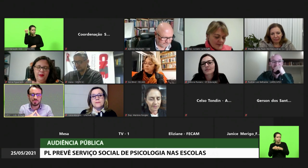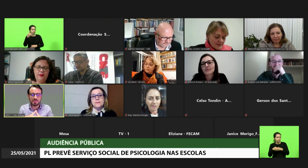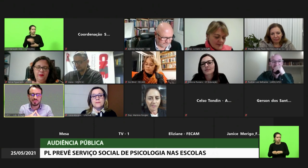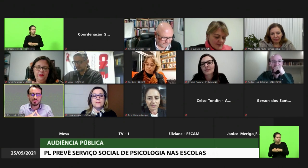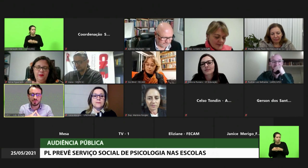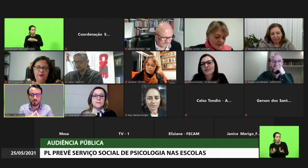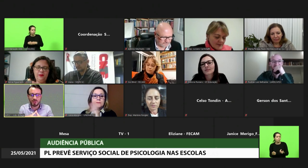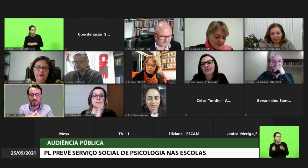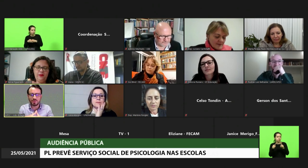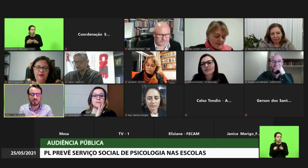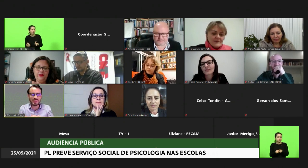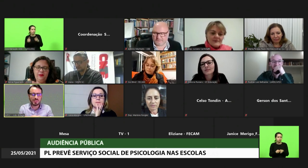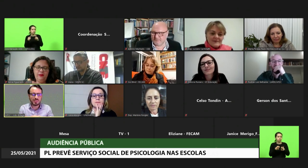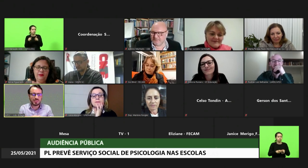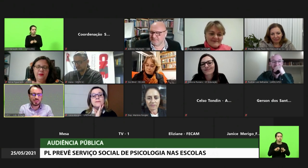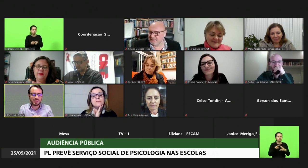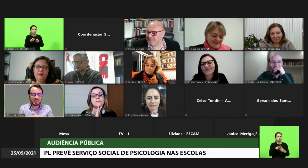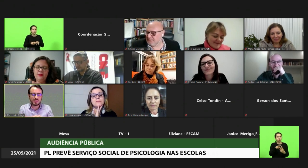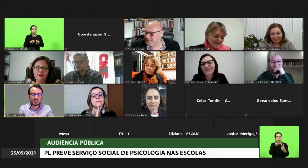parceiros aqui de mesa virtual